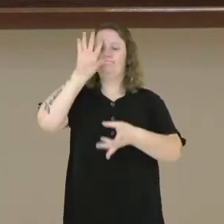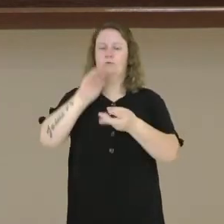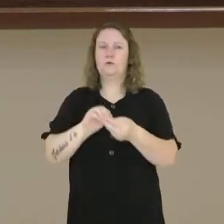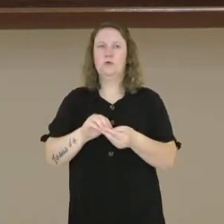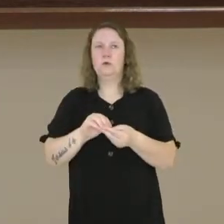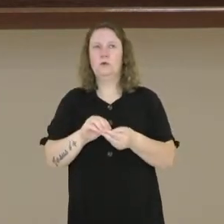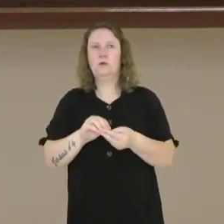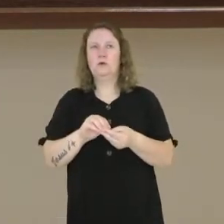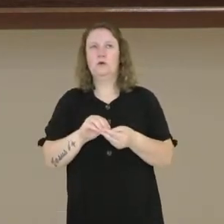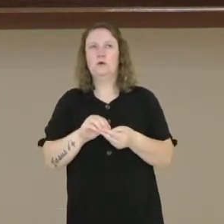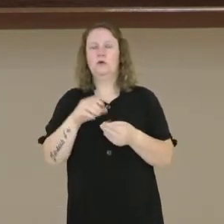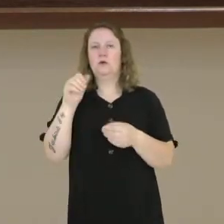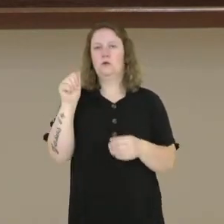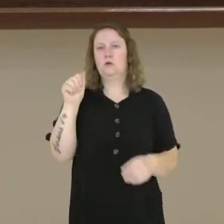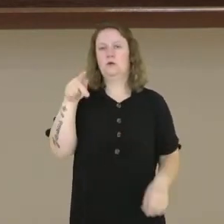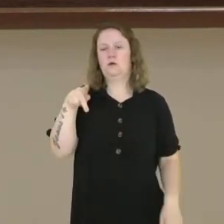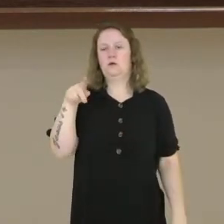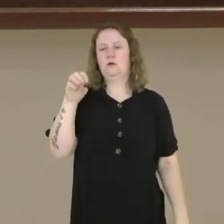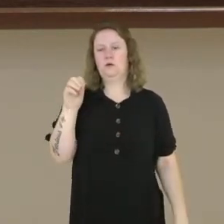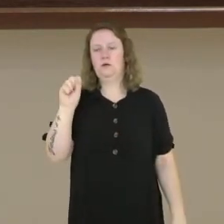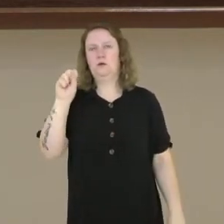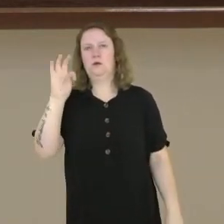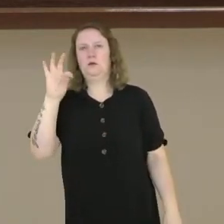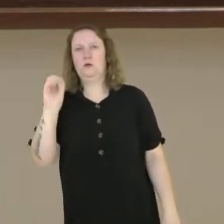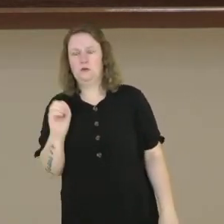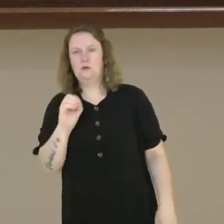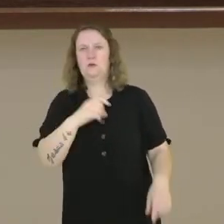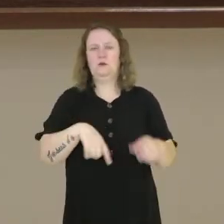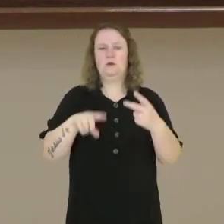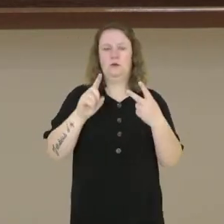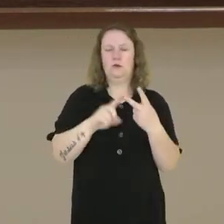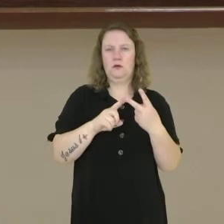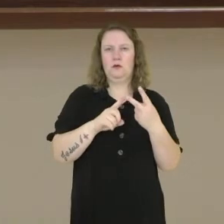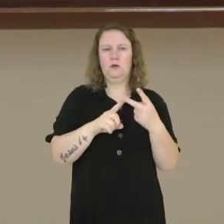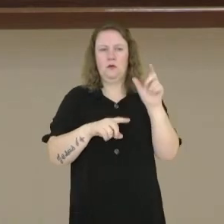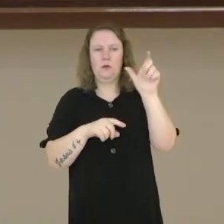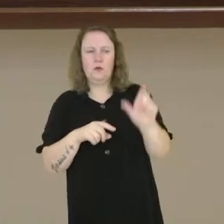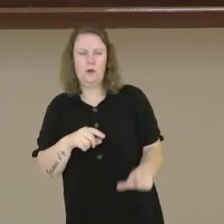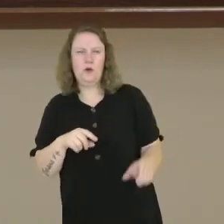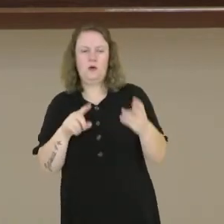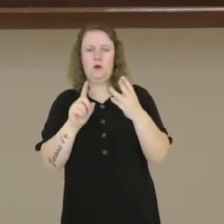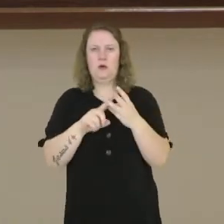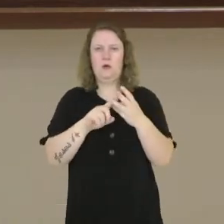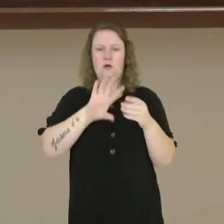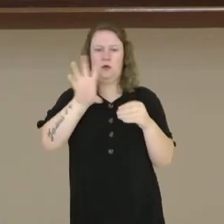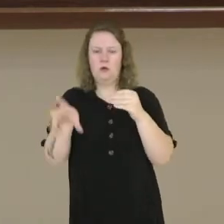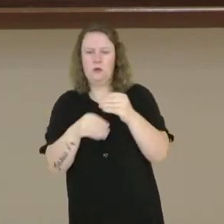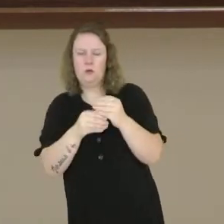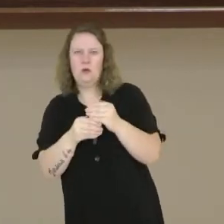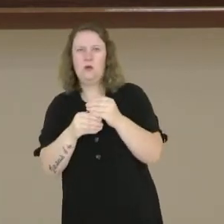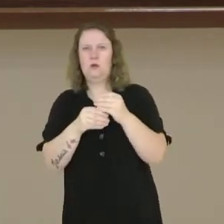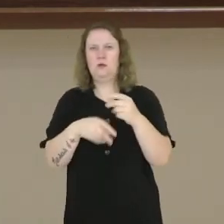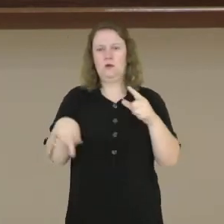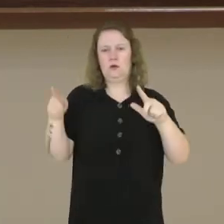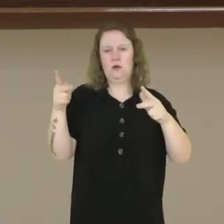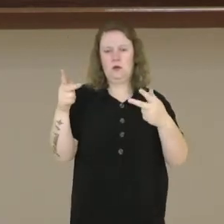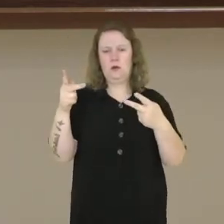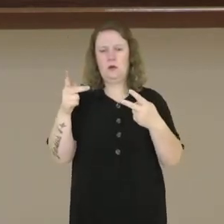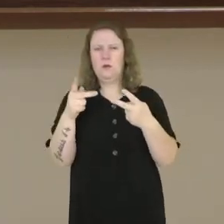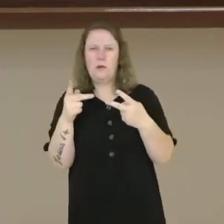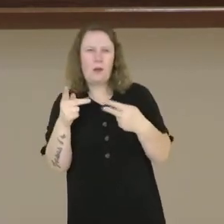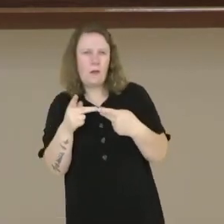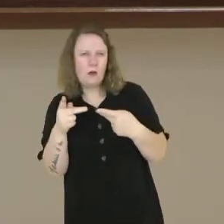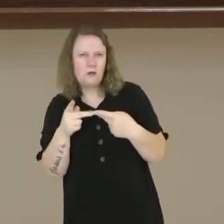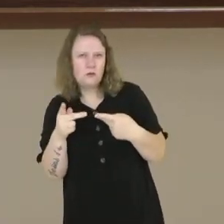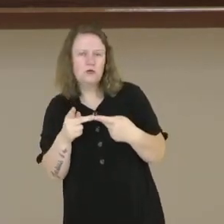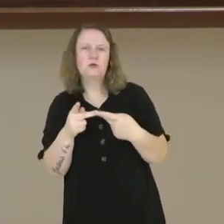o aposto, o sujeito, o objeto direto, o objeto indireto, o complemento nominal e o predicativo do sujeito têm como núcleo